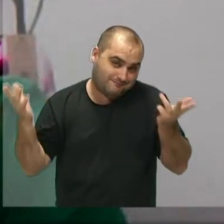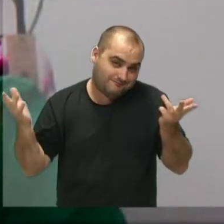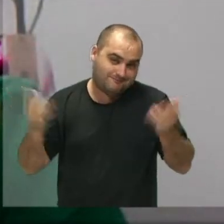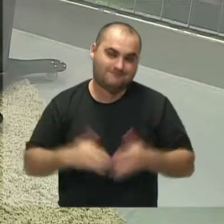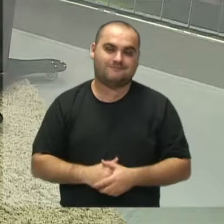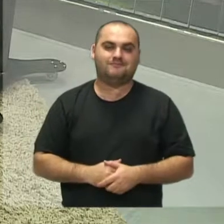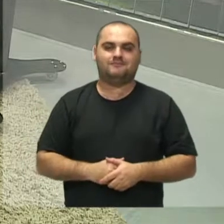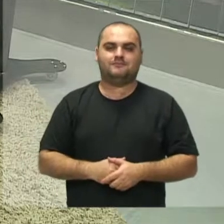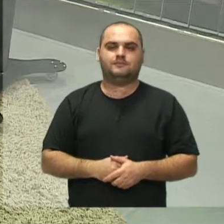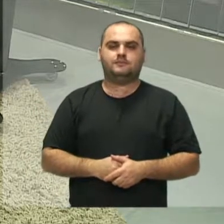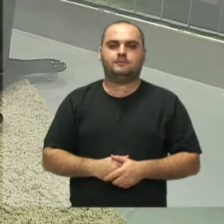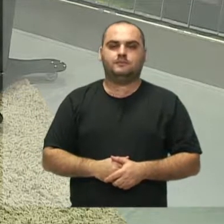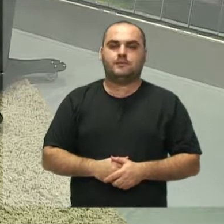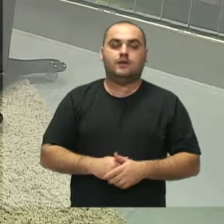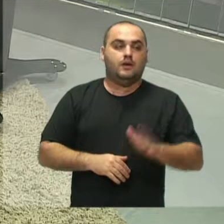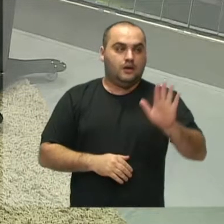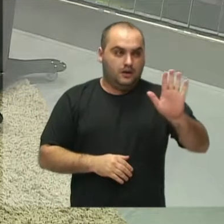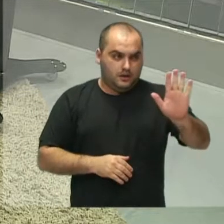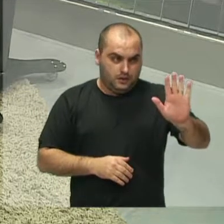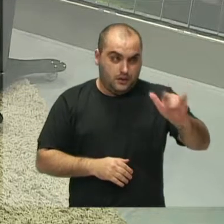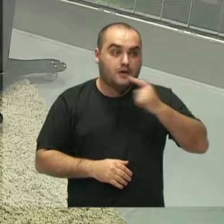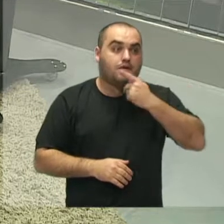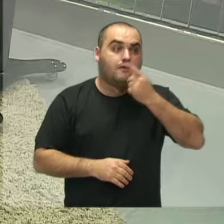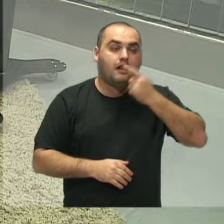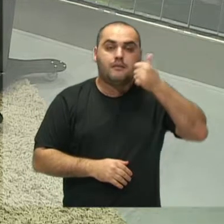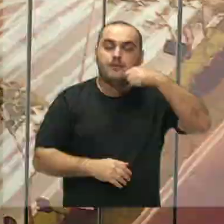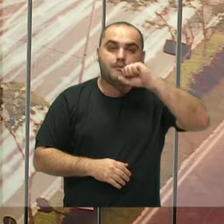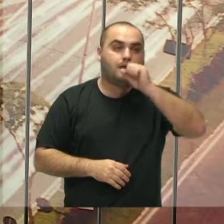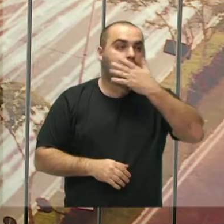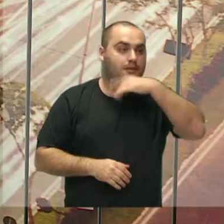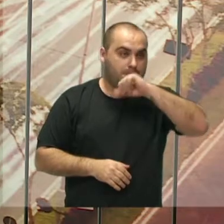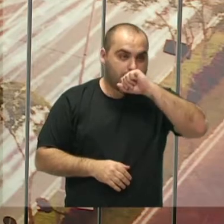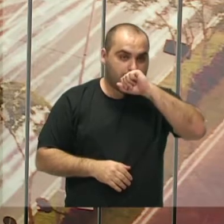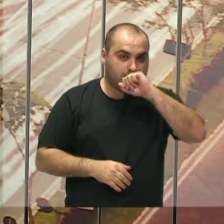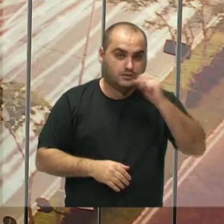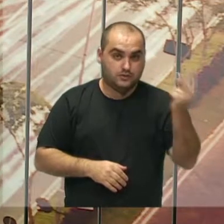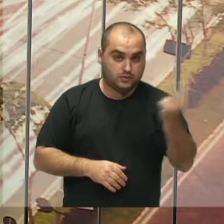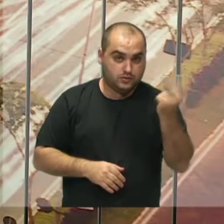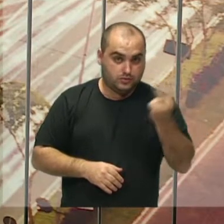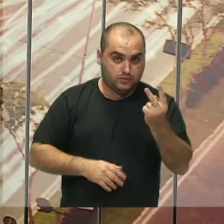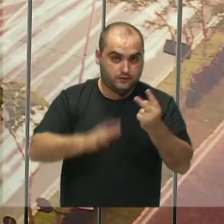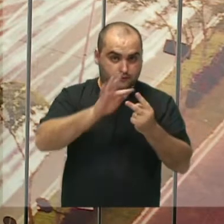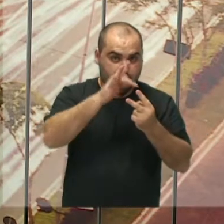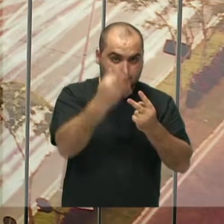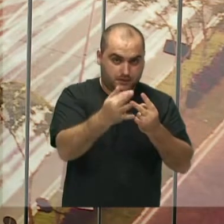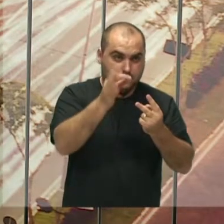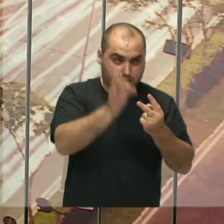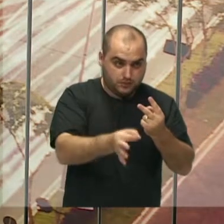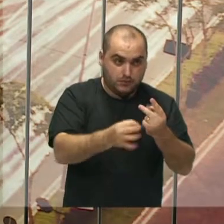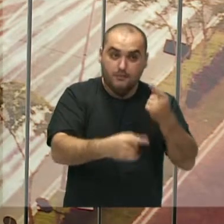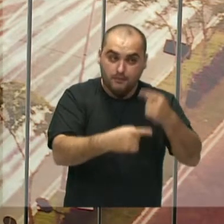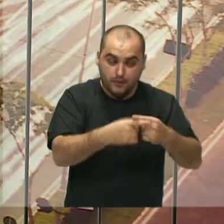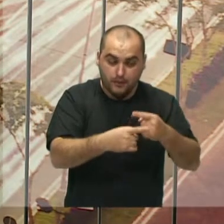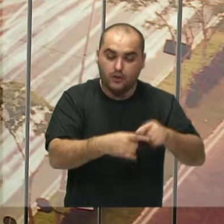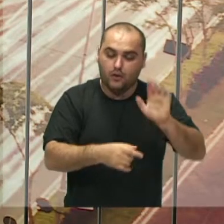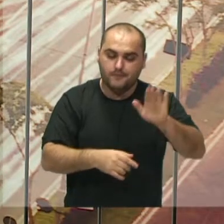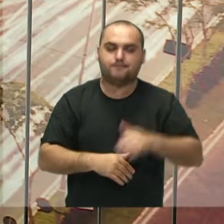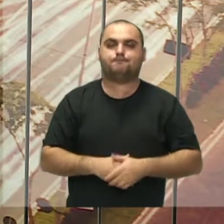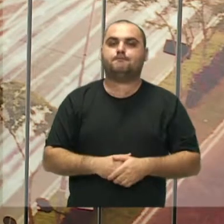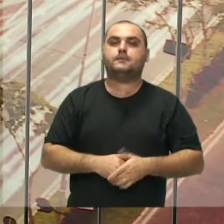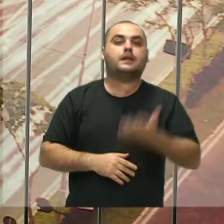Ô Cris, e quando você fala dos pais, são os pais dos dois lados, né? Das duas famílias. Por quê? As crianças,